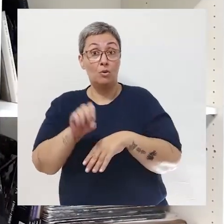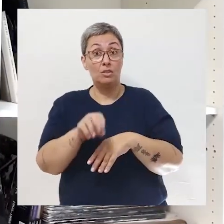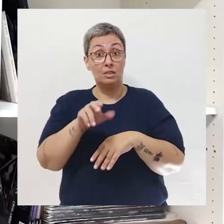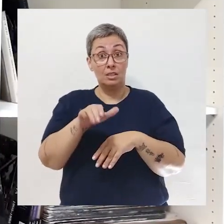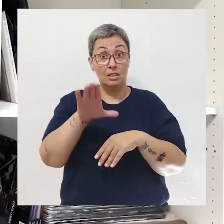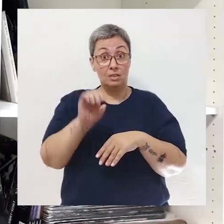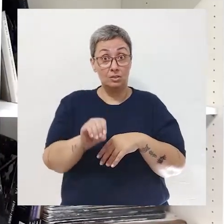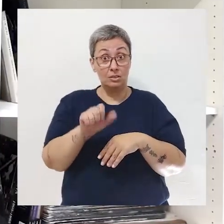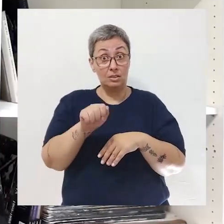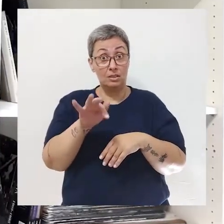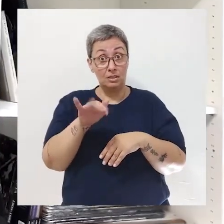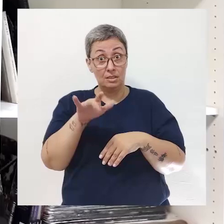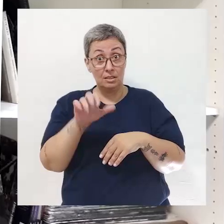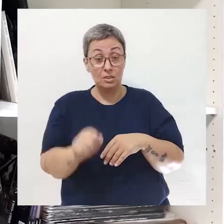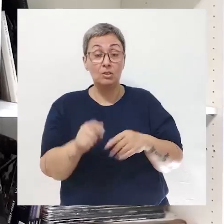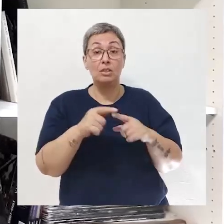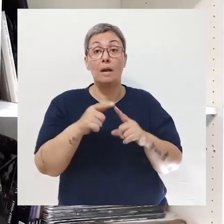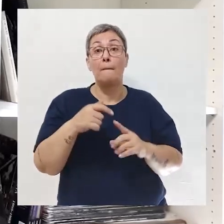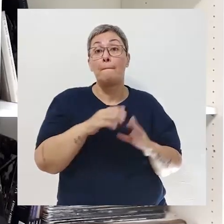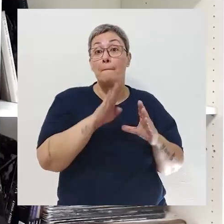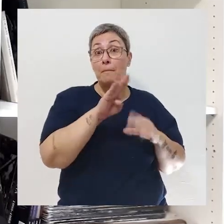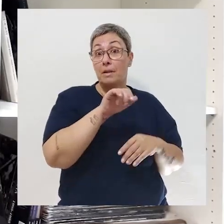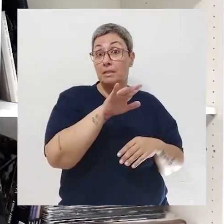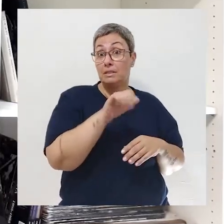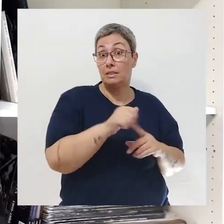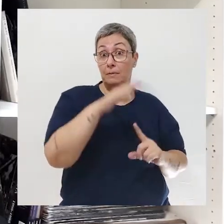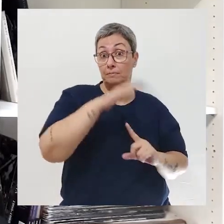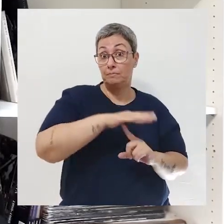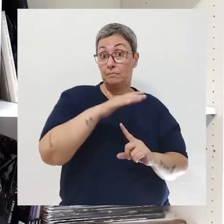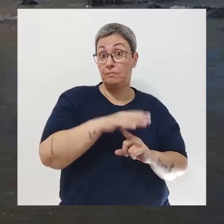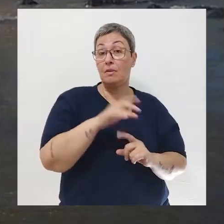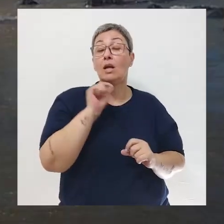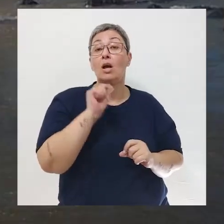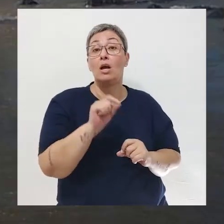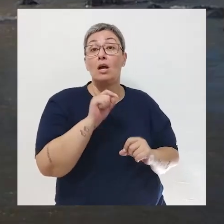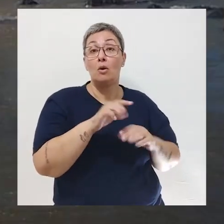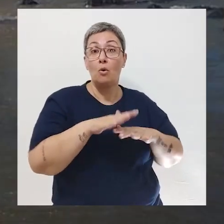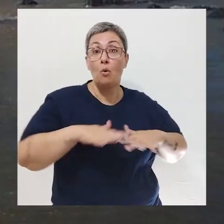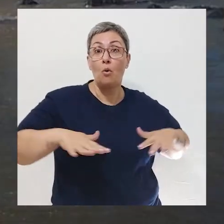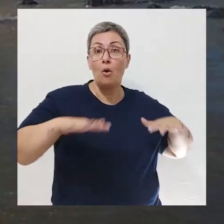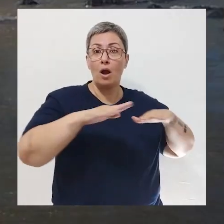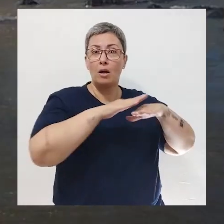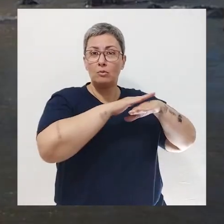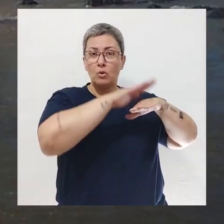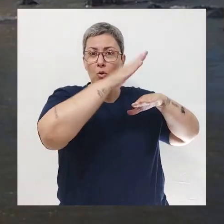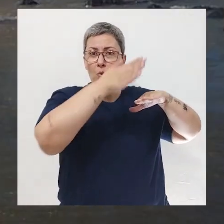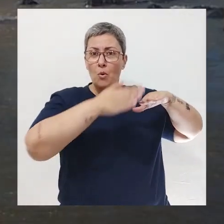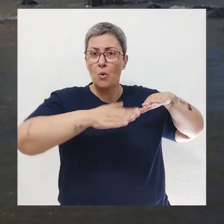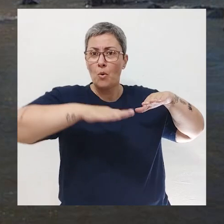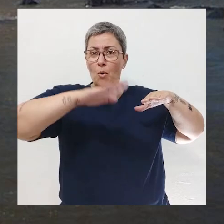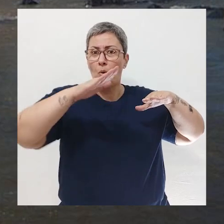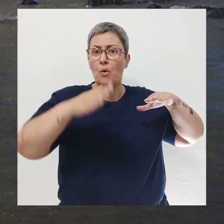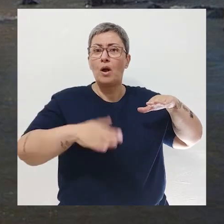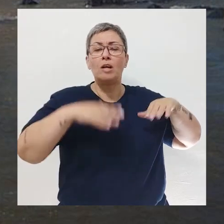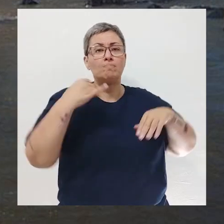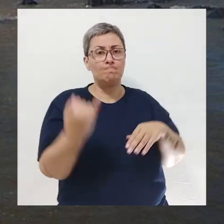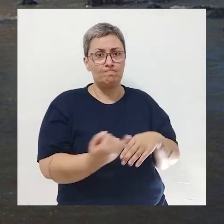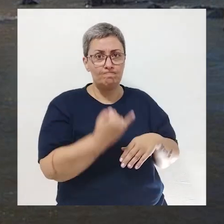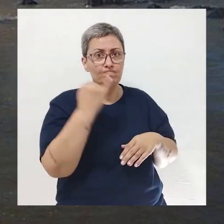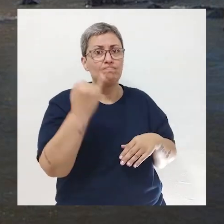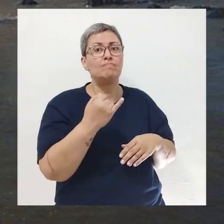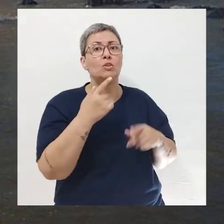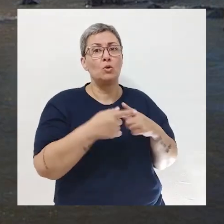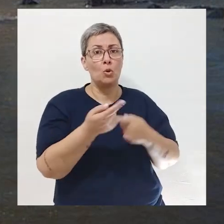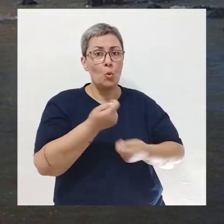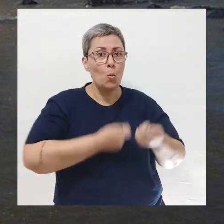Atlântico. Já a bacia do Paraná ocupa uma área de planaltos e de grande importância